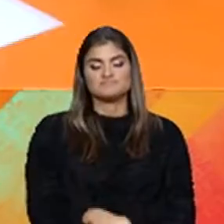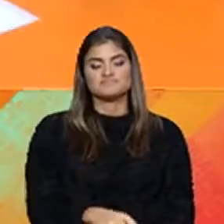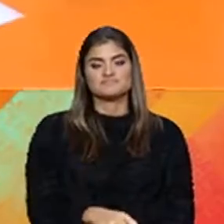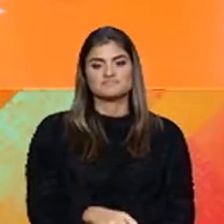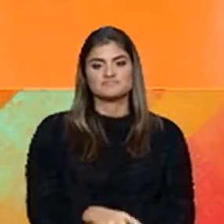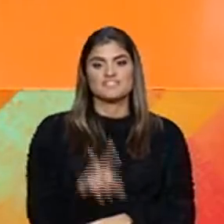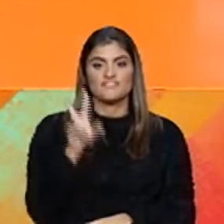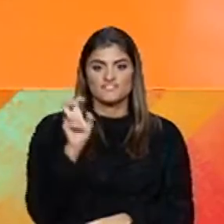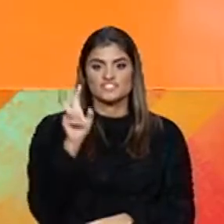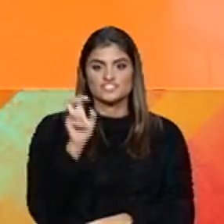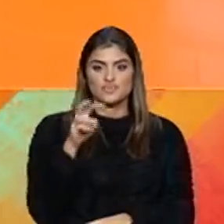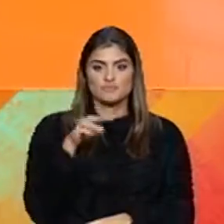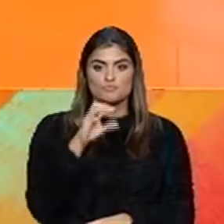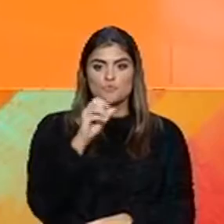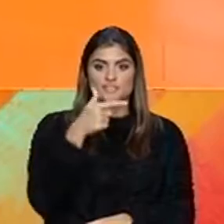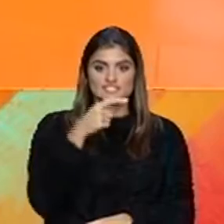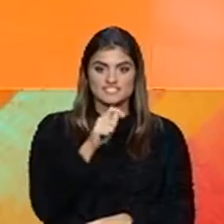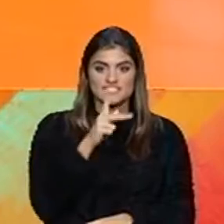de